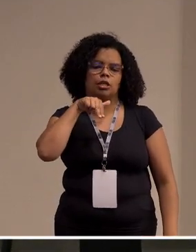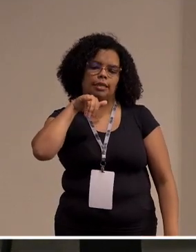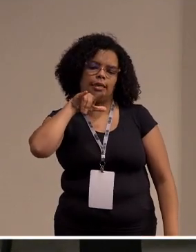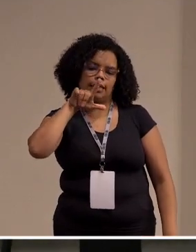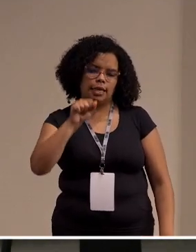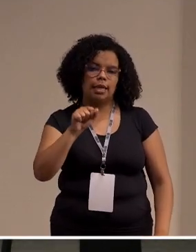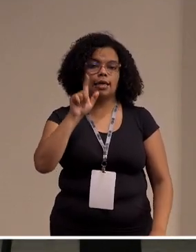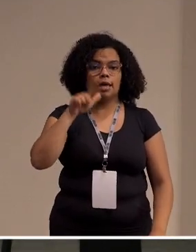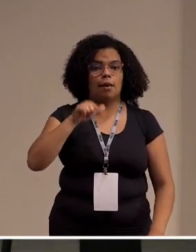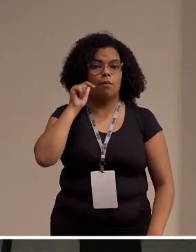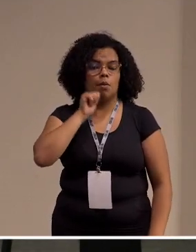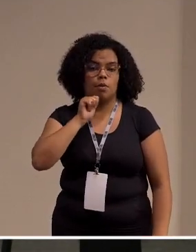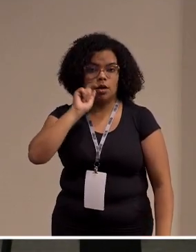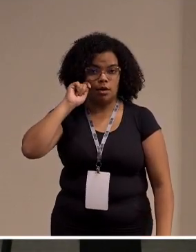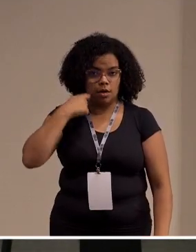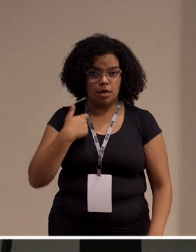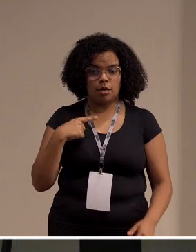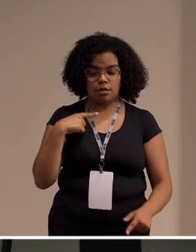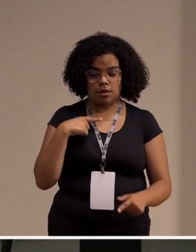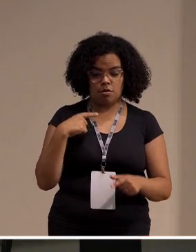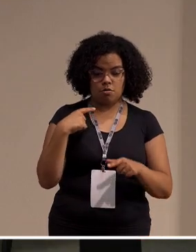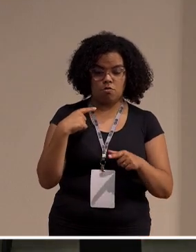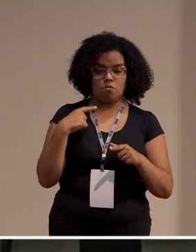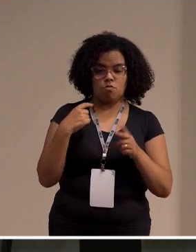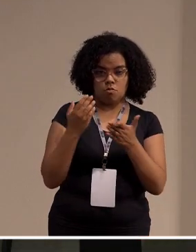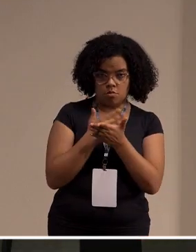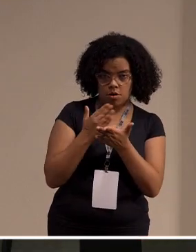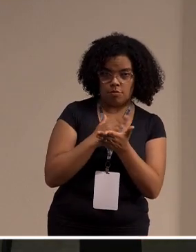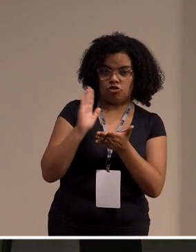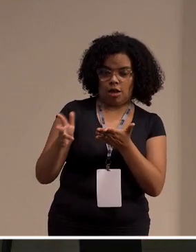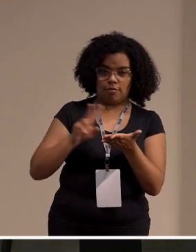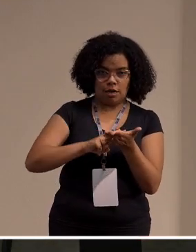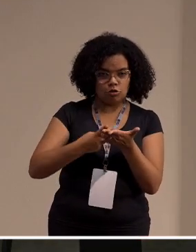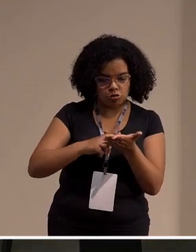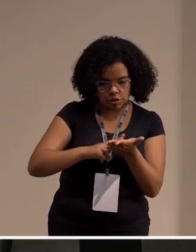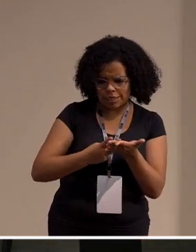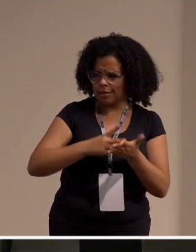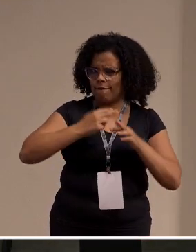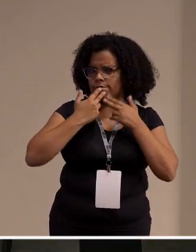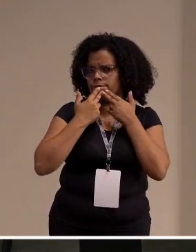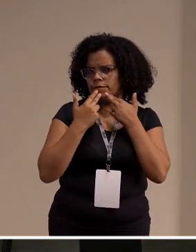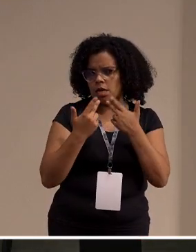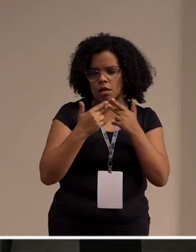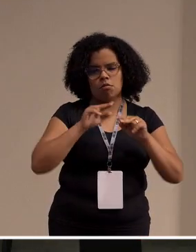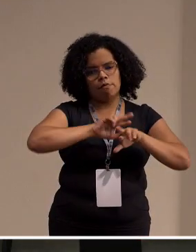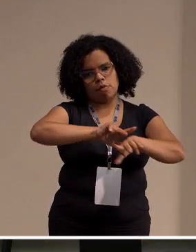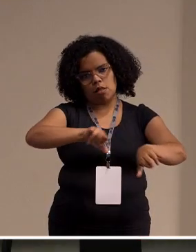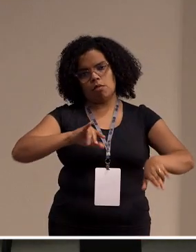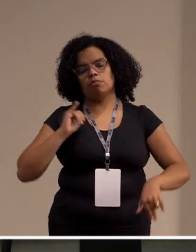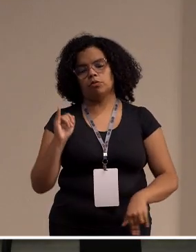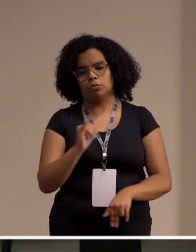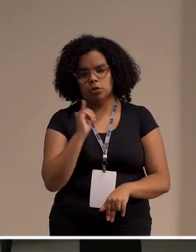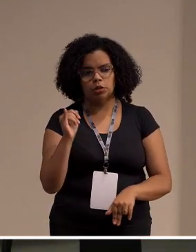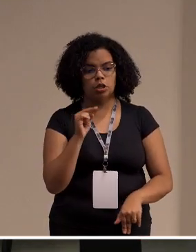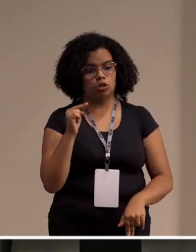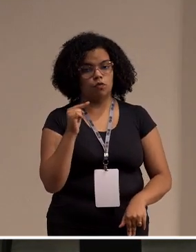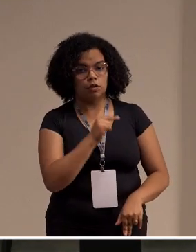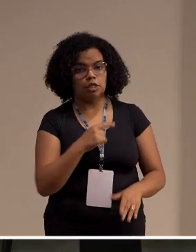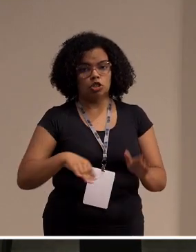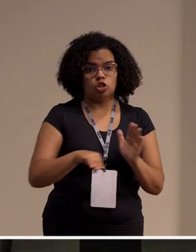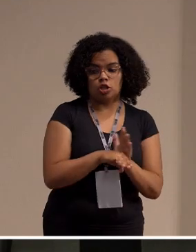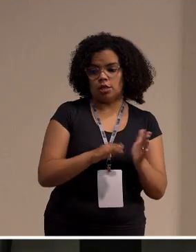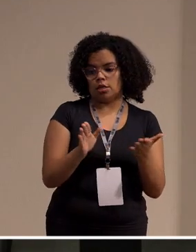que tem uma obra, inclusive, traduzida já em várias línguas e é muito importante. Você chega